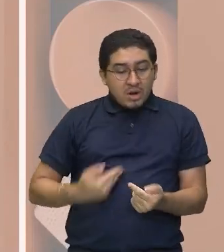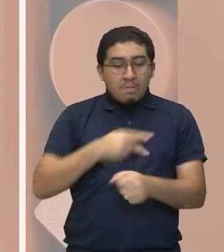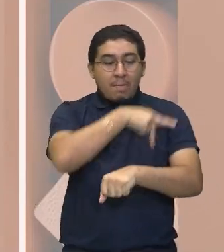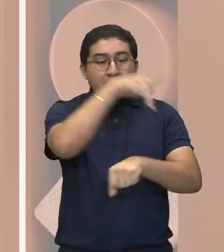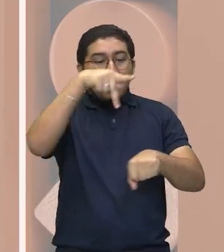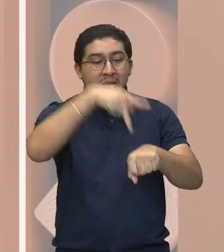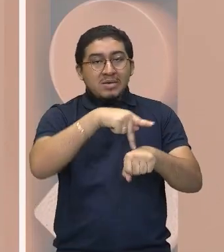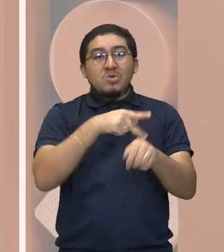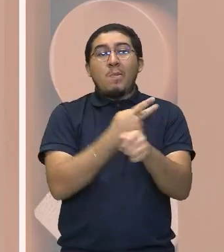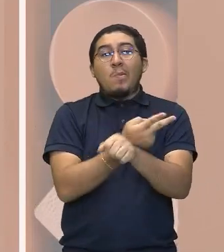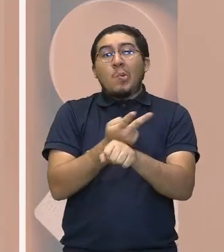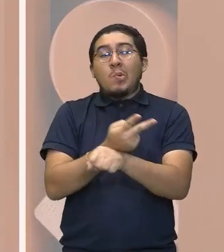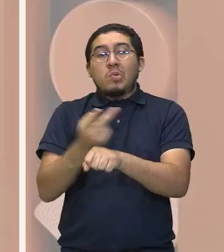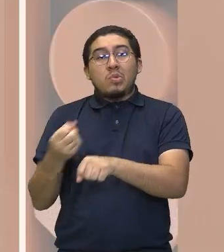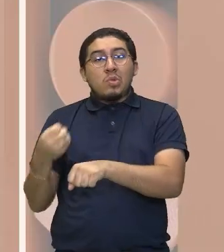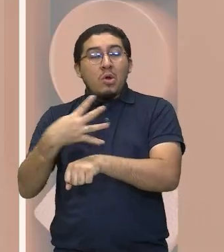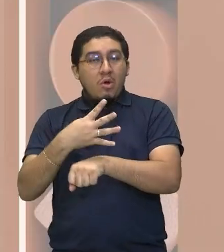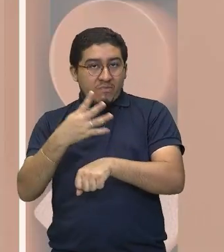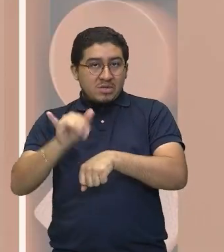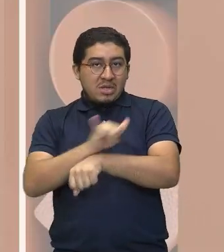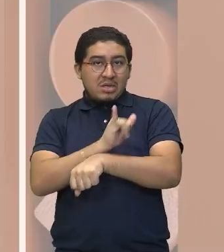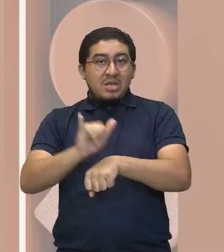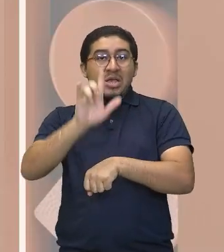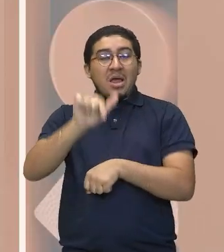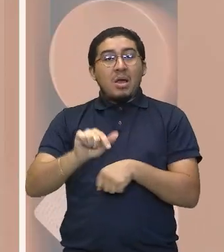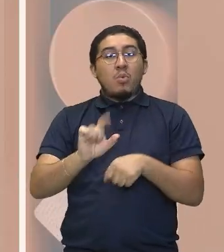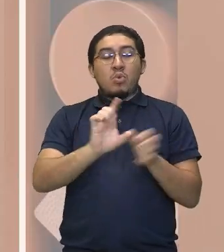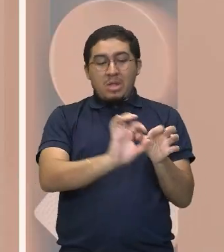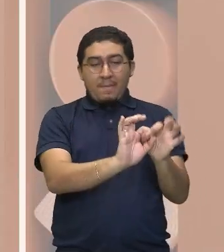né, a releitura do liberalismo com o chamado